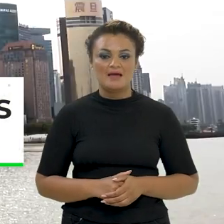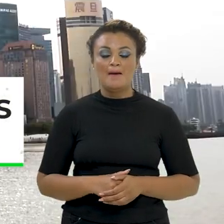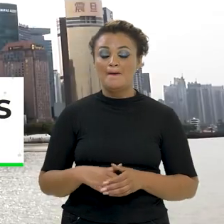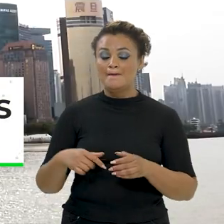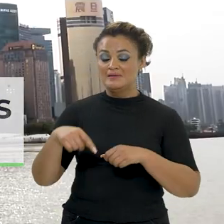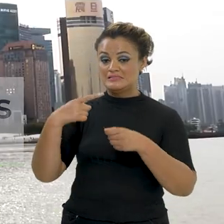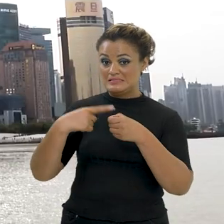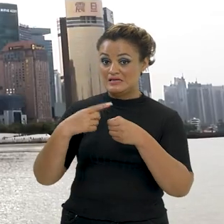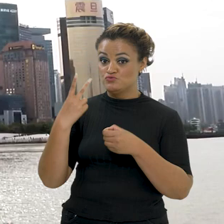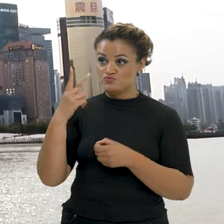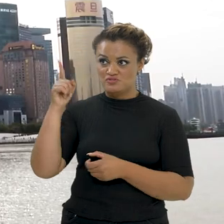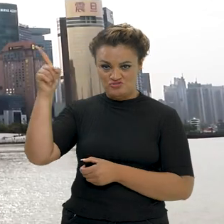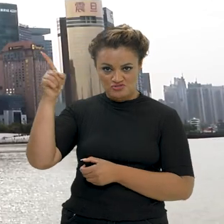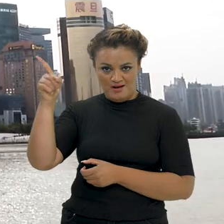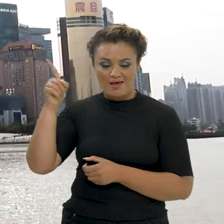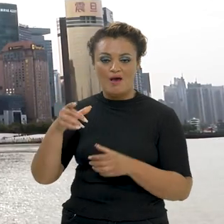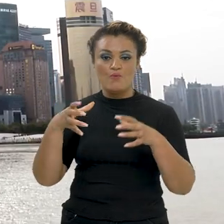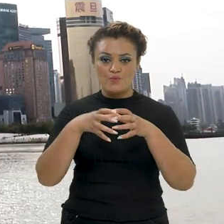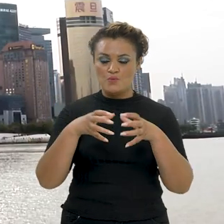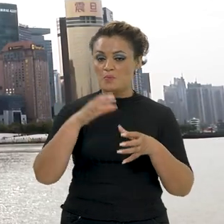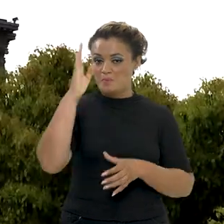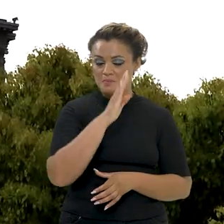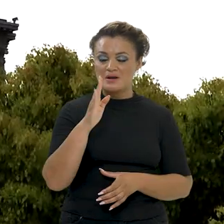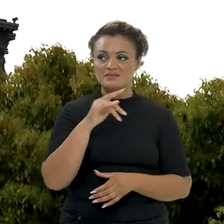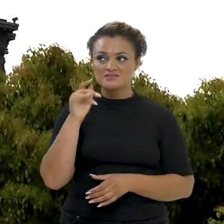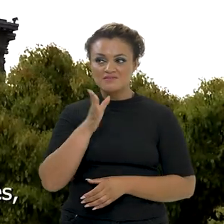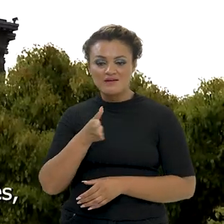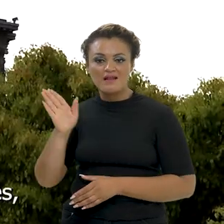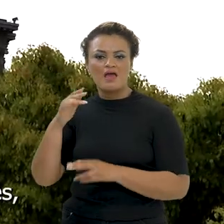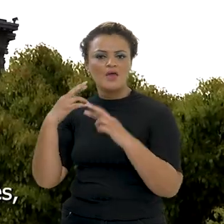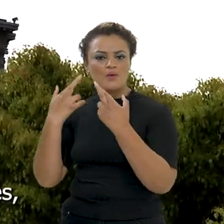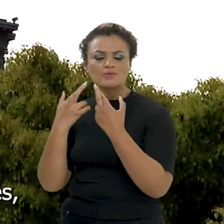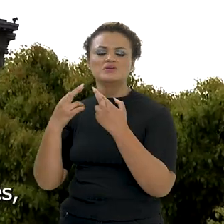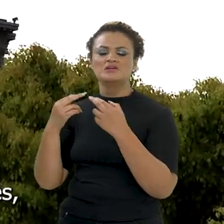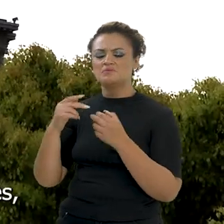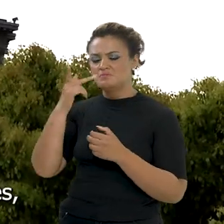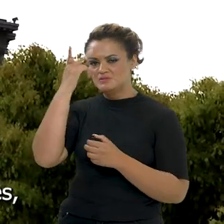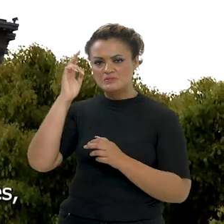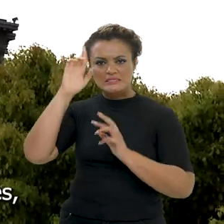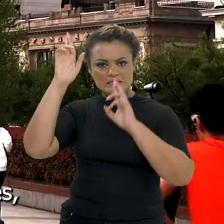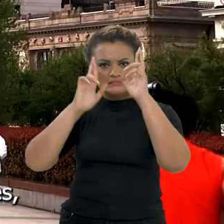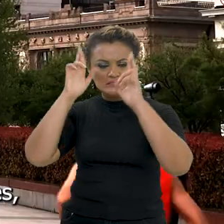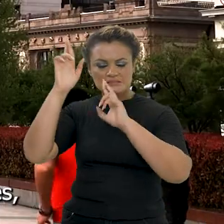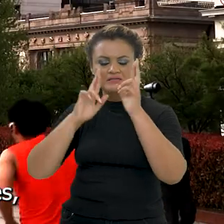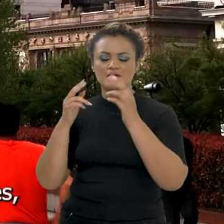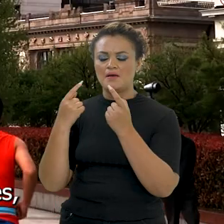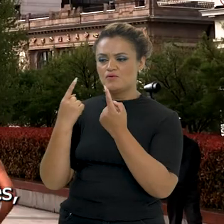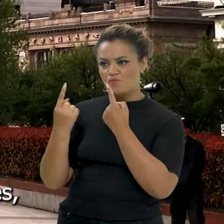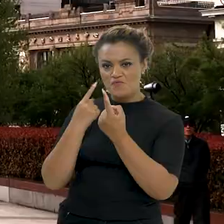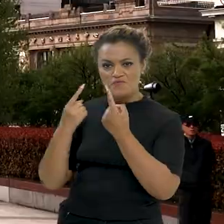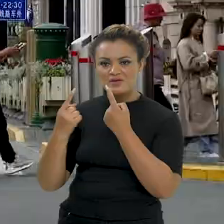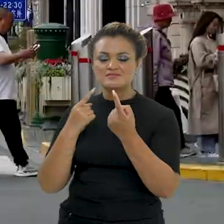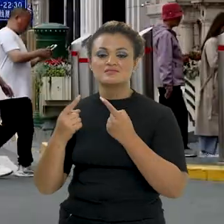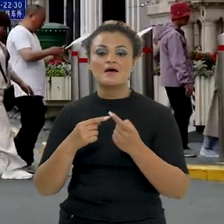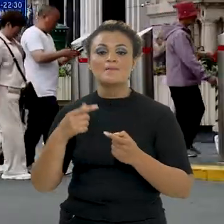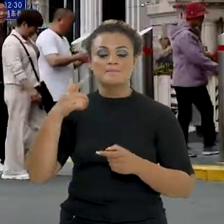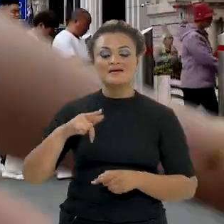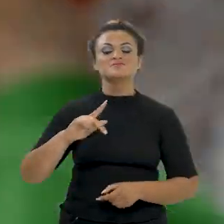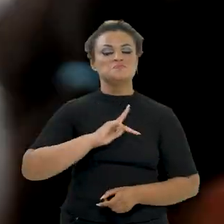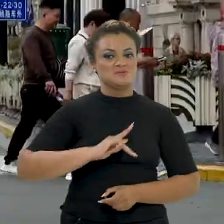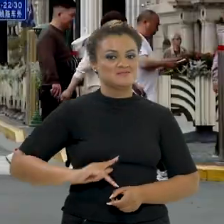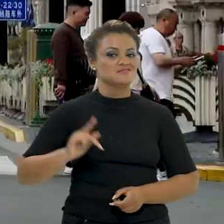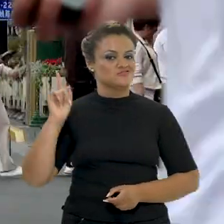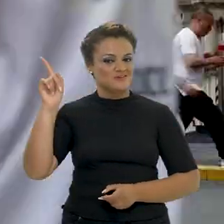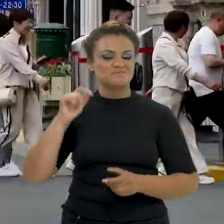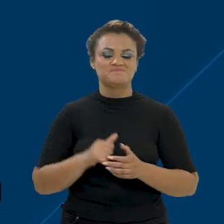asiático. Em Xangai e em Pequim, a comitiva brasileira vai se reunir com lideranças de diversos setores e autoridades, incluindo o presidente